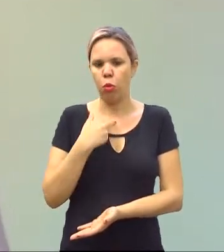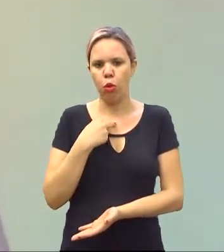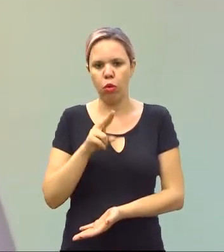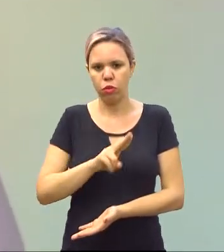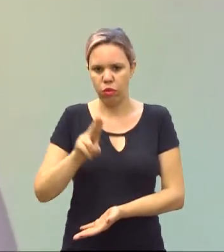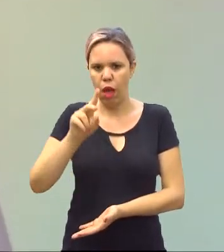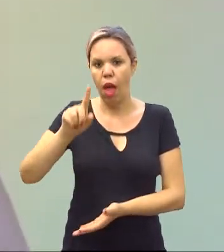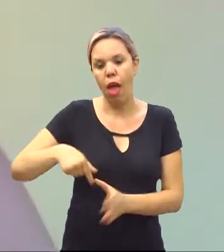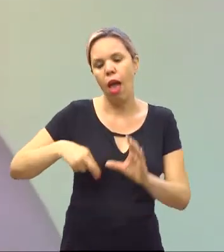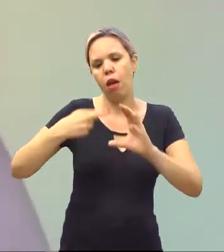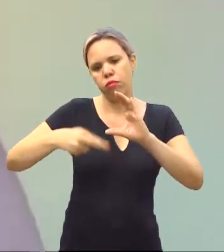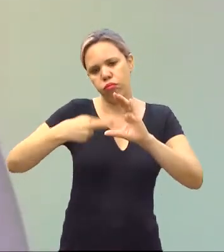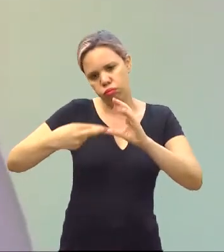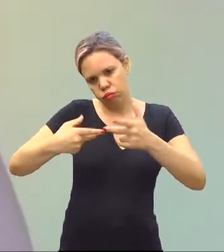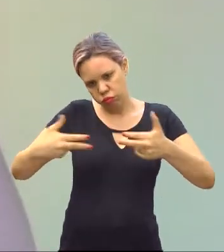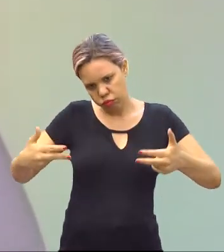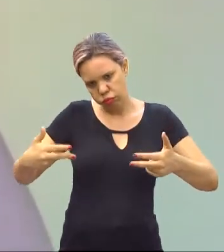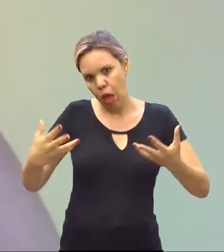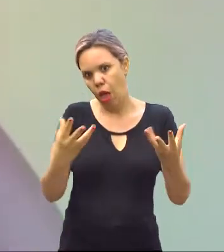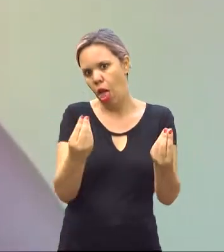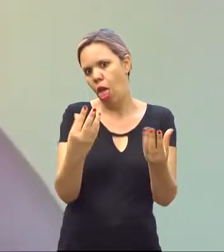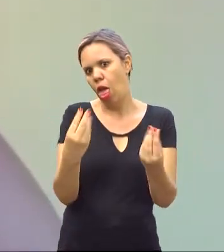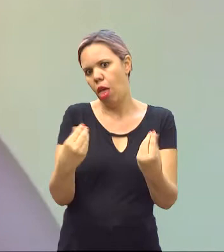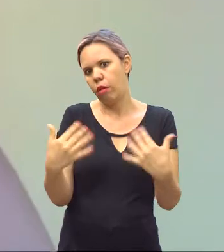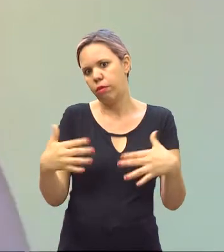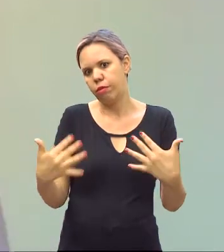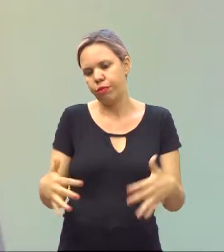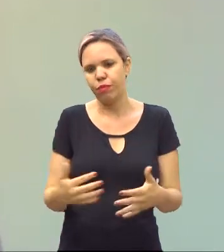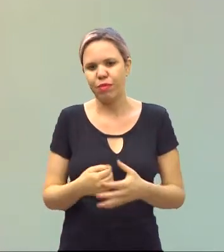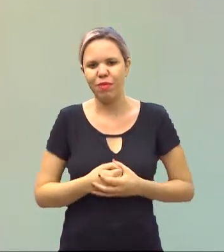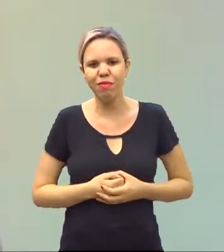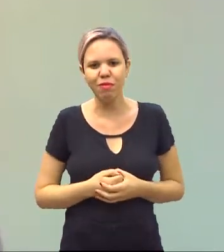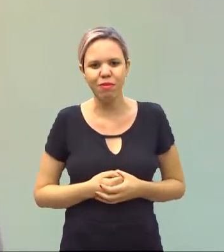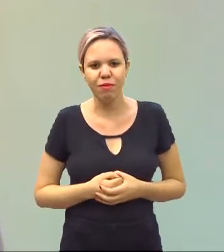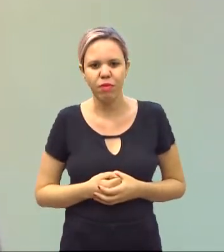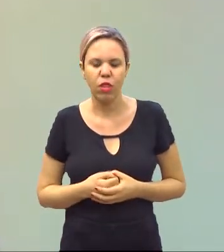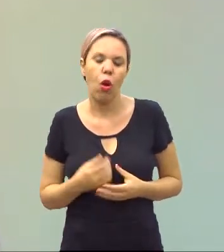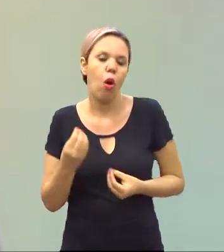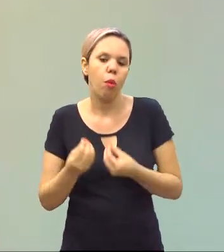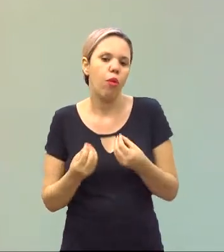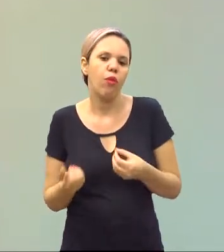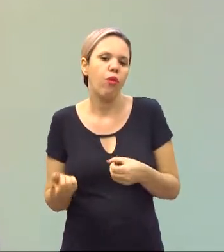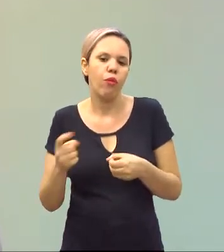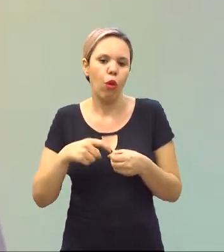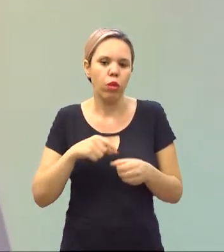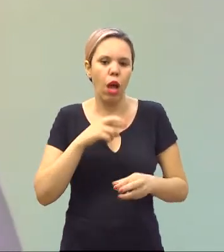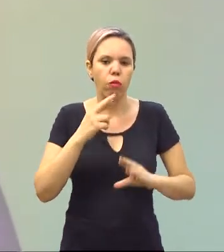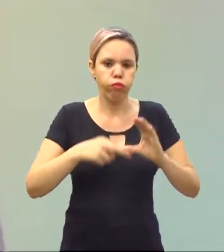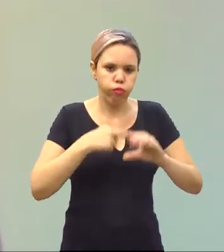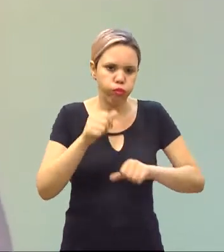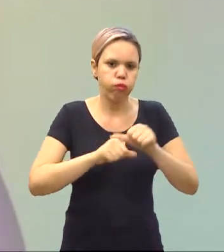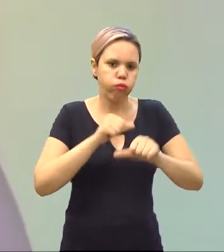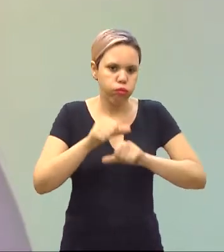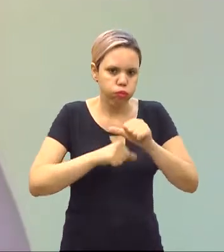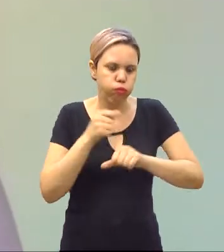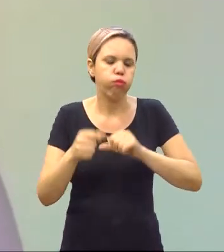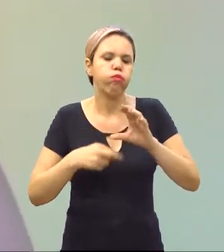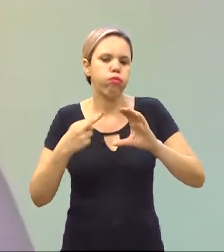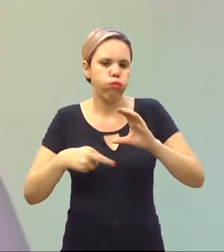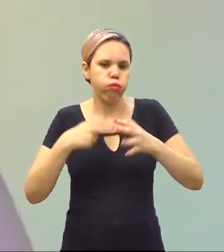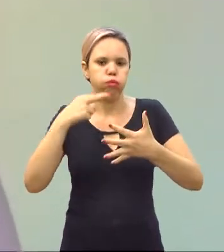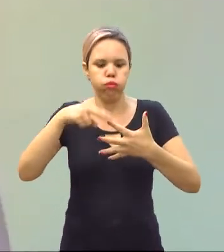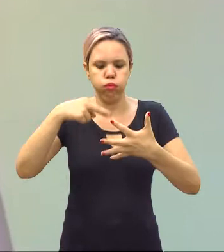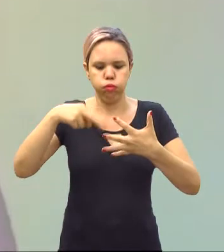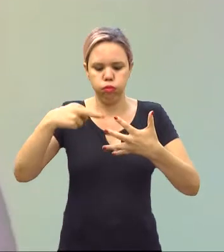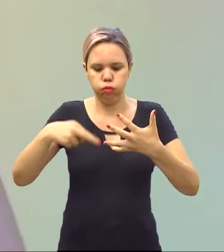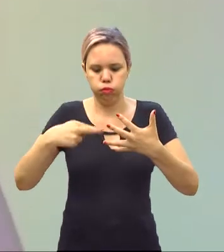porque são resíduos, mas é muito lixo que poderia estar retornando para um processo, retornando para uma cadeia produtiva,